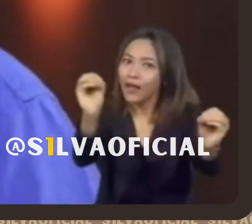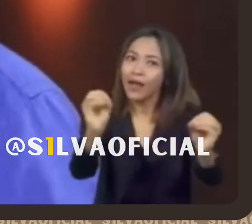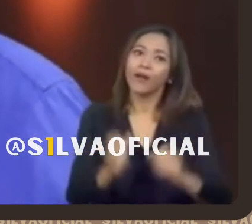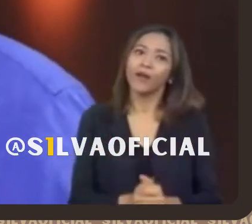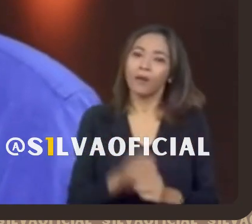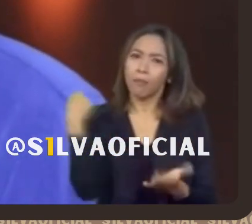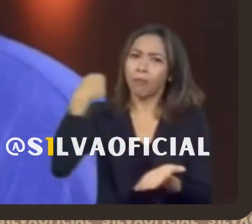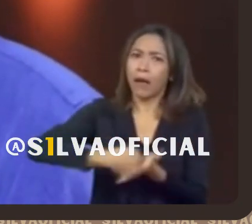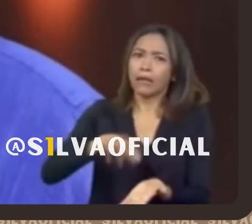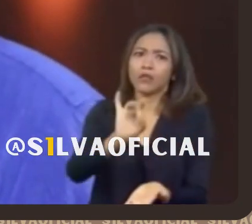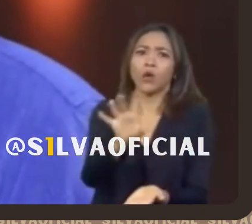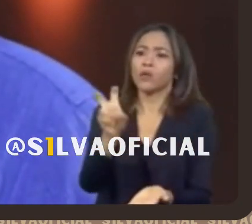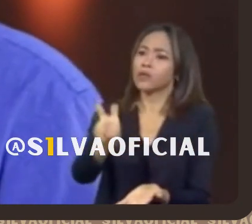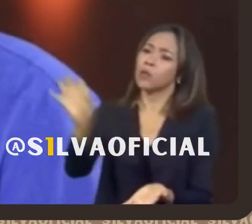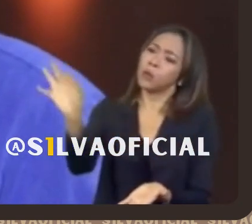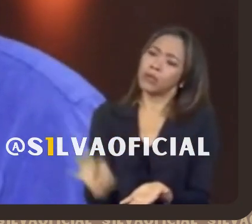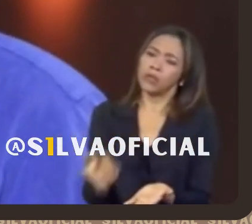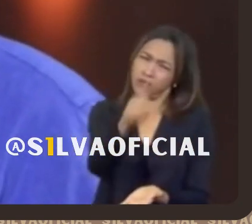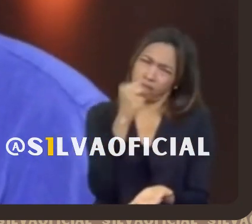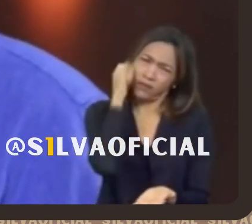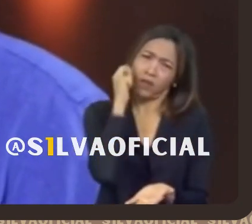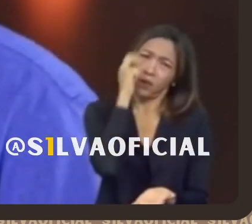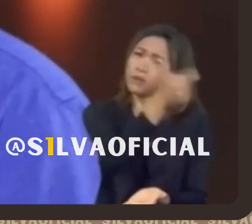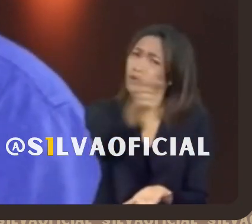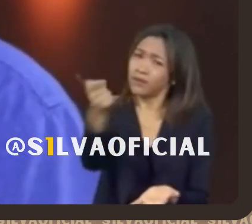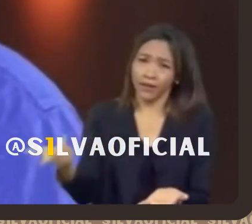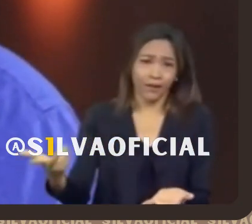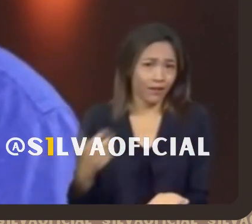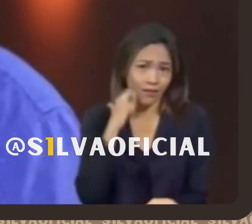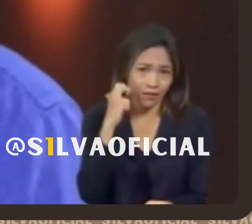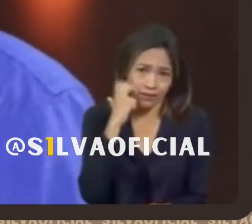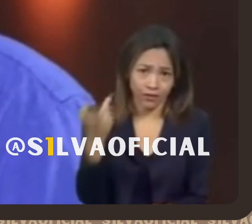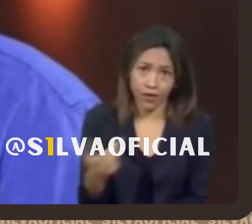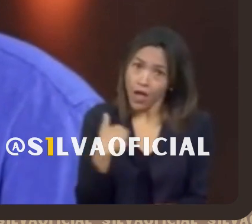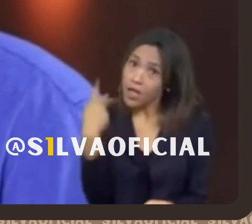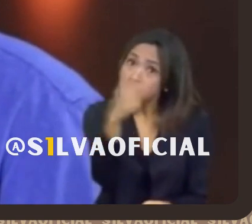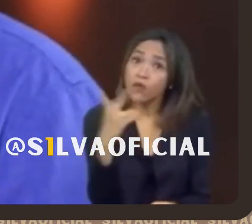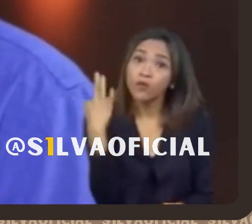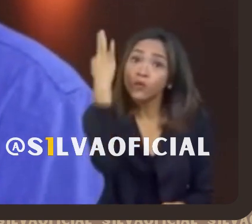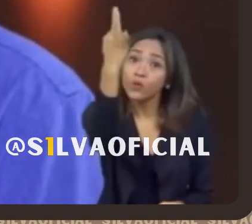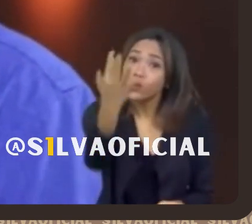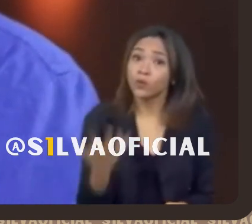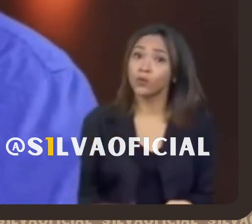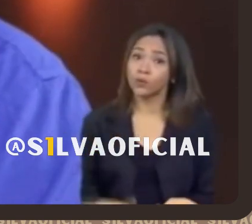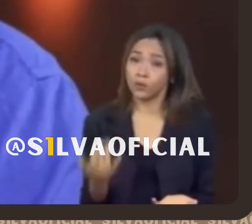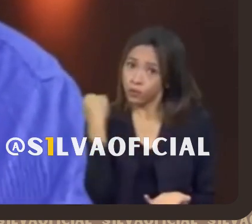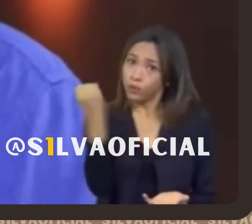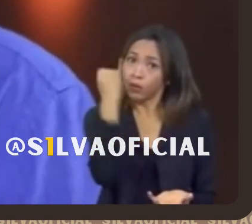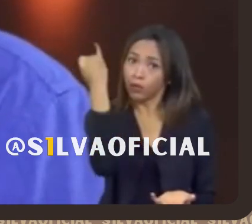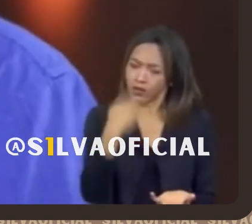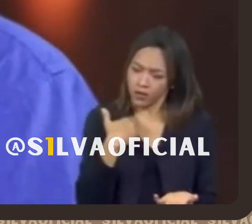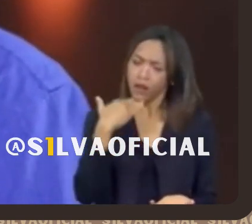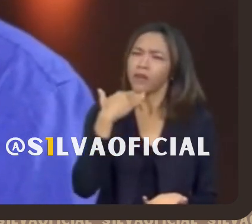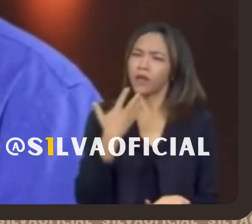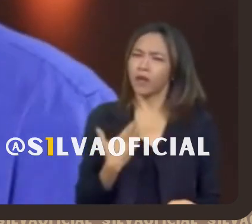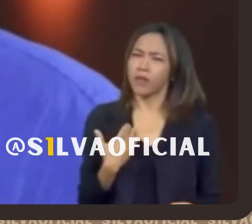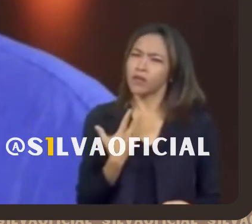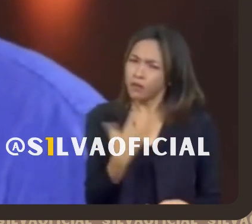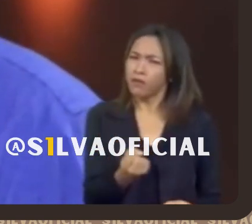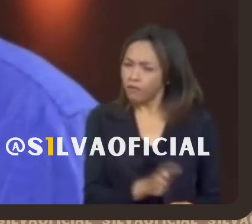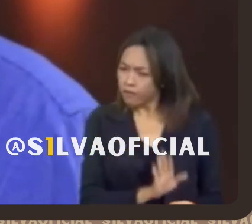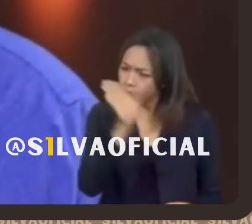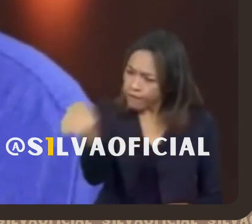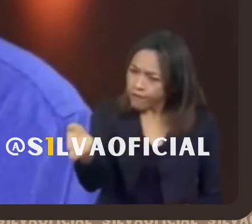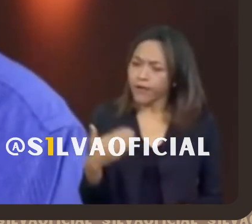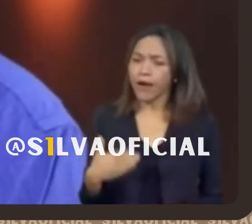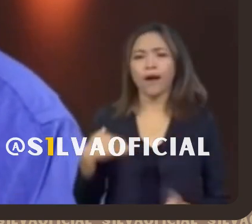tenha vergonha não tenha vergonha cara é o seu futuro que tá em jogo levanta a cabeça V na Caixa Econômica vá no Banco do